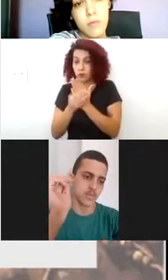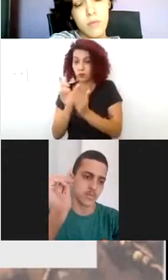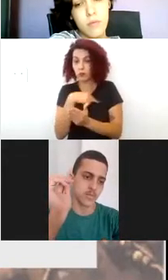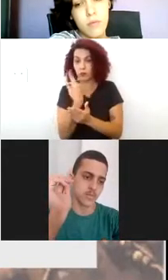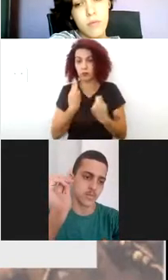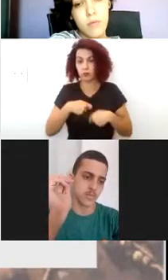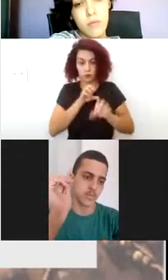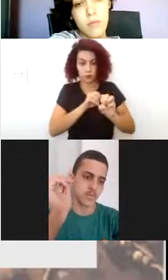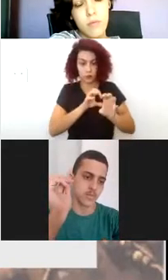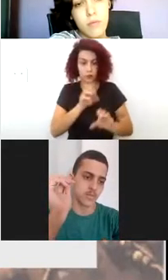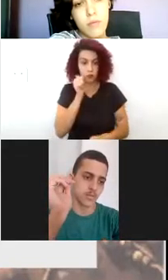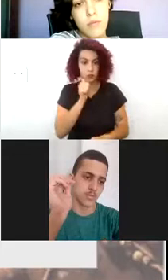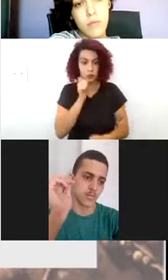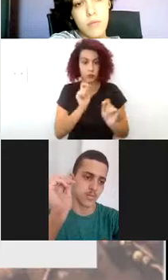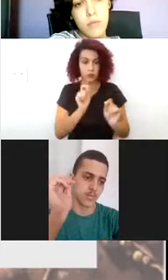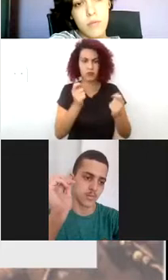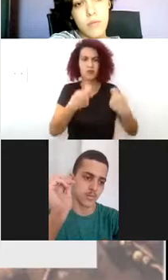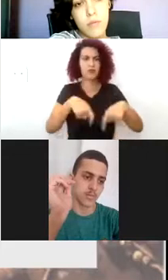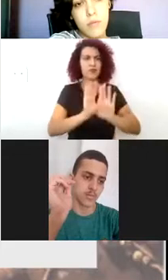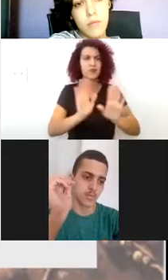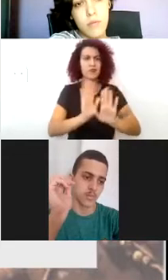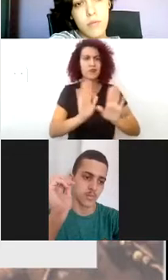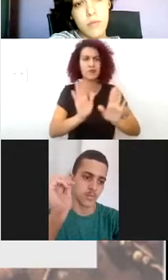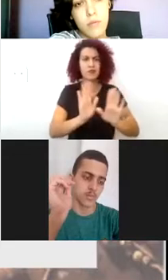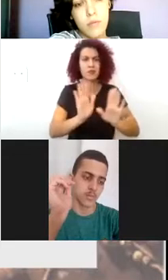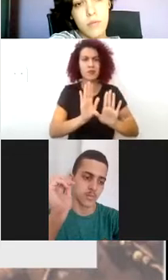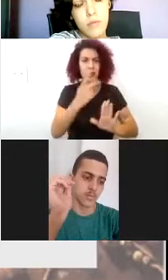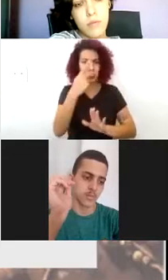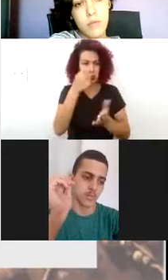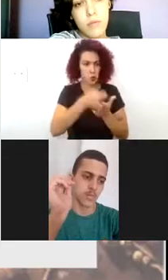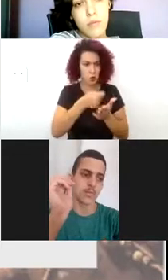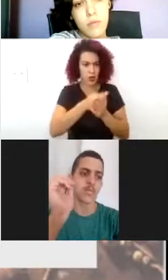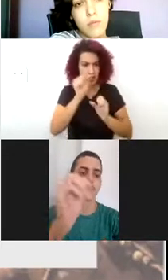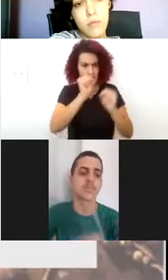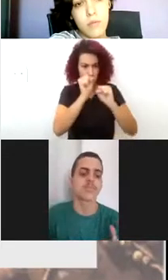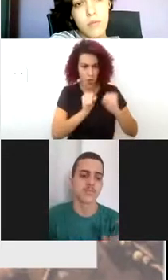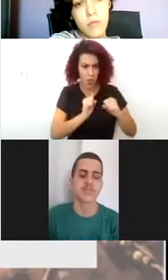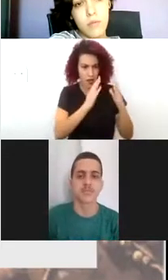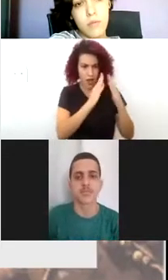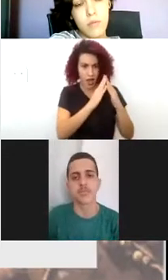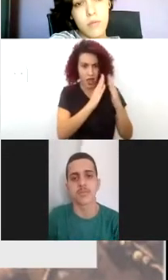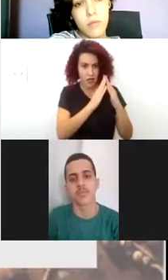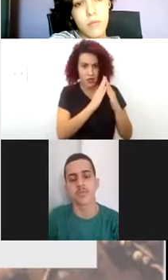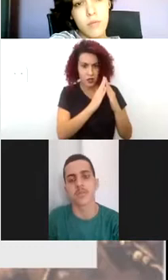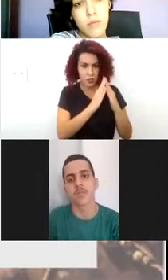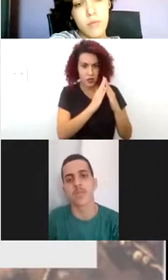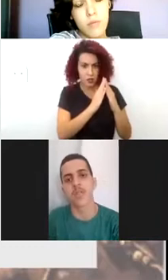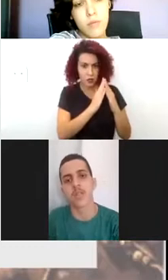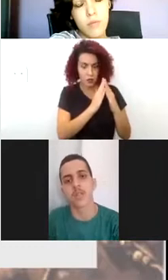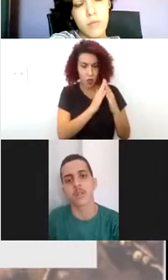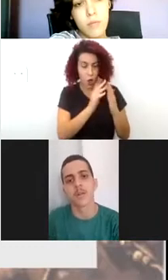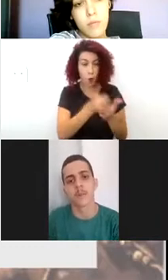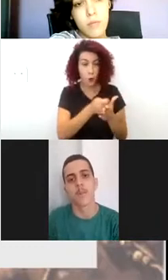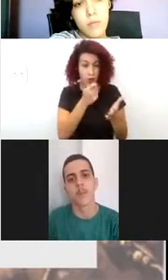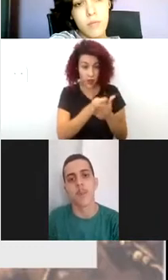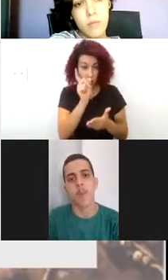precisa limpar a casa e não é obrigação de mulher limpar a casa mas é uma estrutura